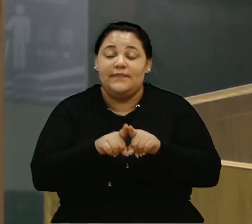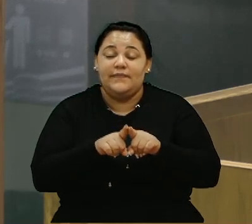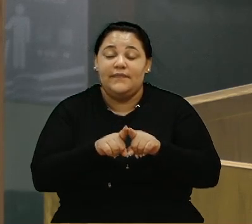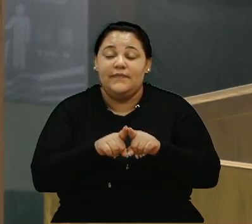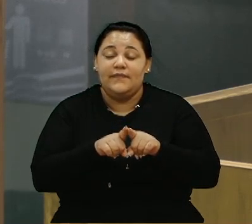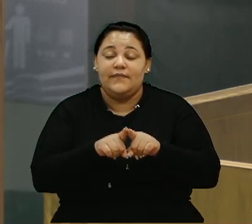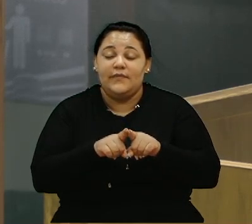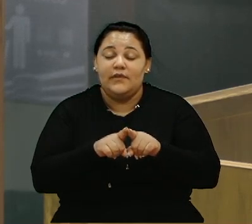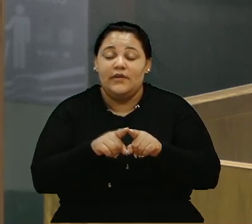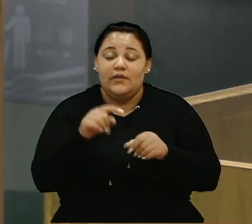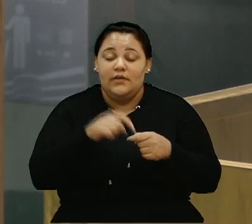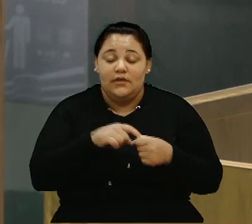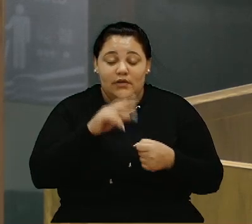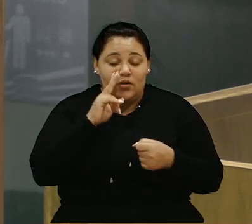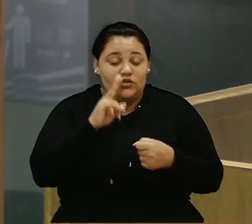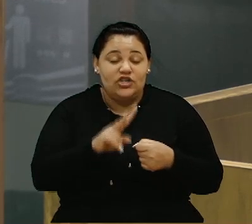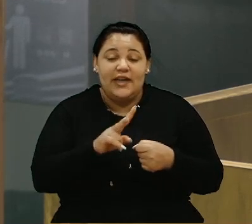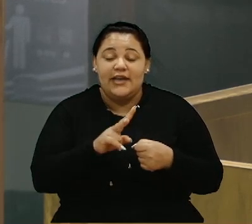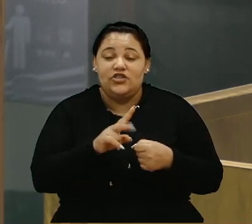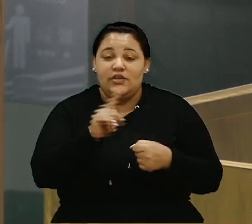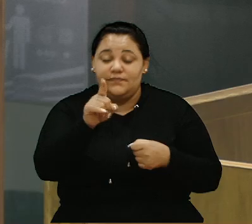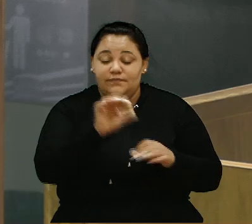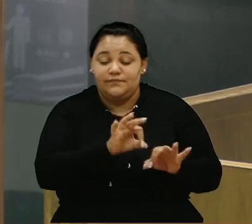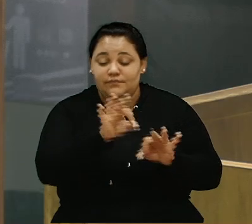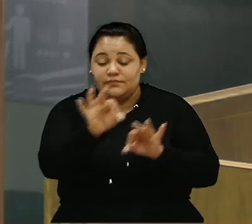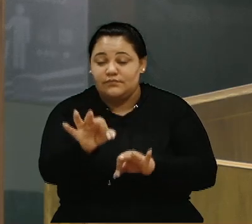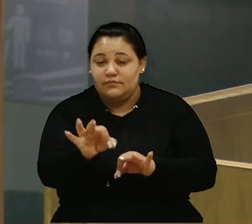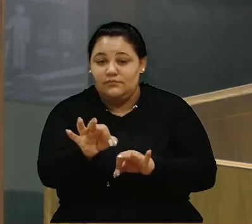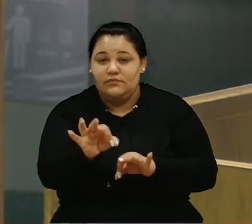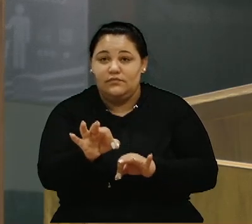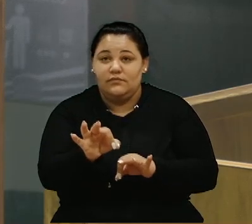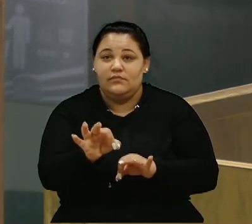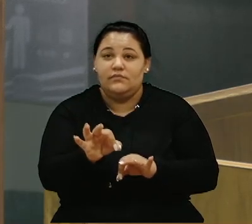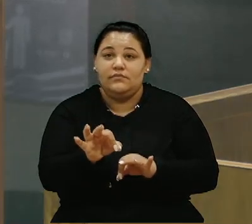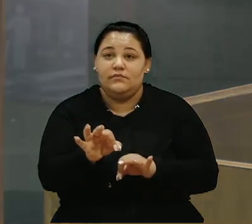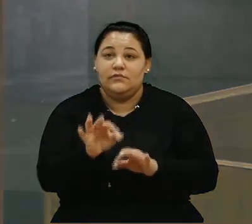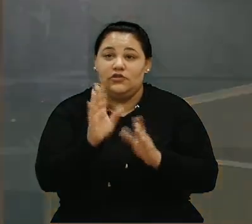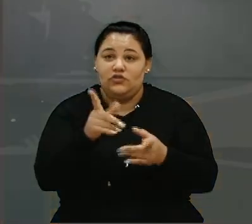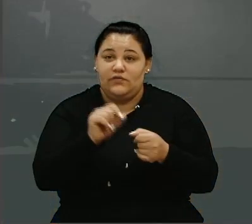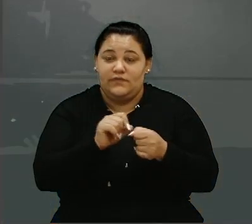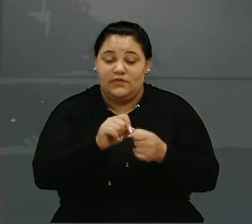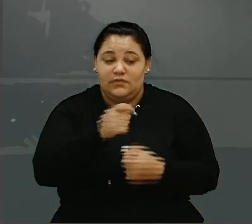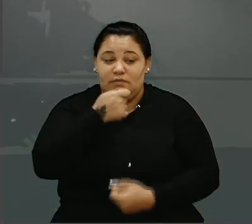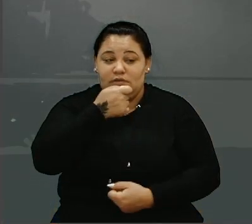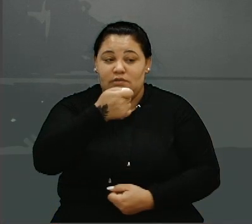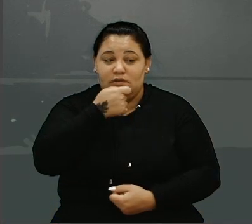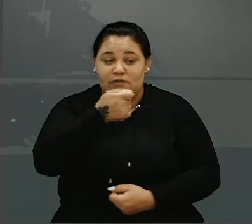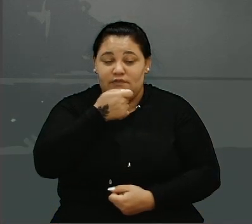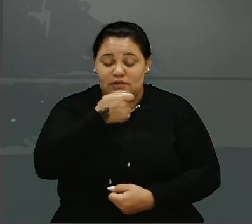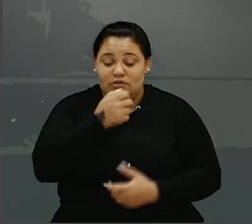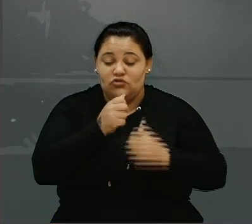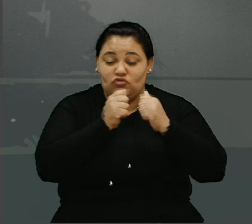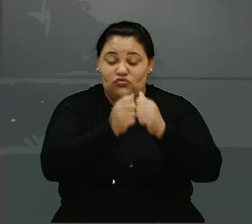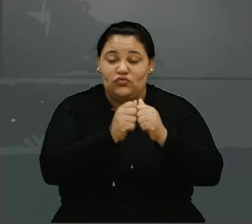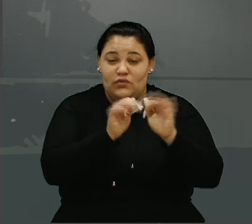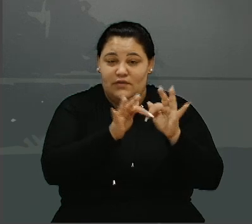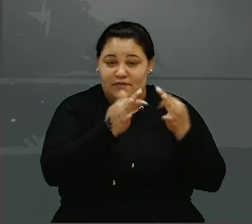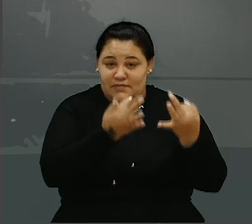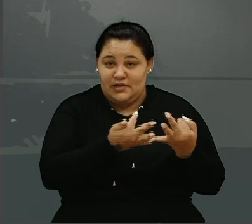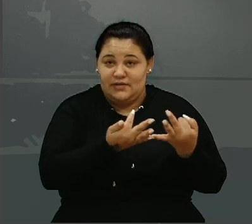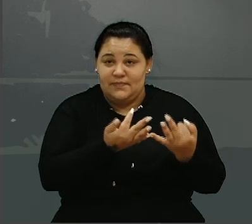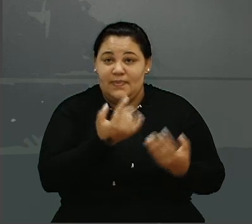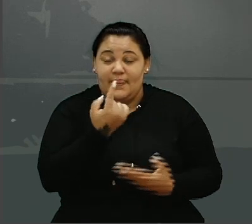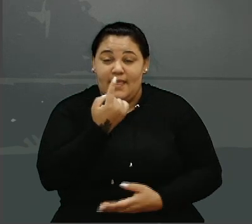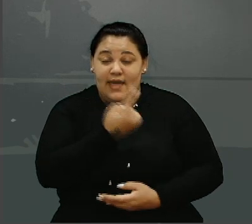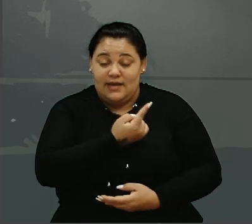você que está nos assistindo, a Record, ela já fez uma entrevista com essa família. Essa